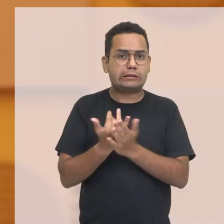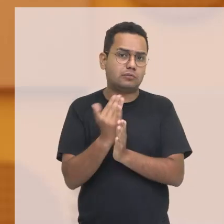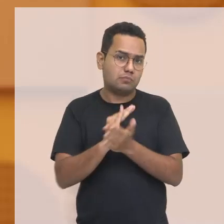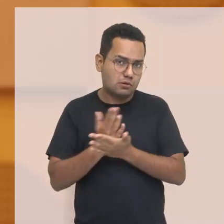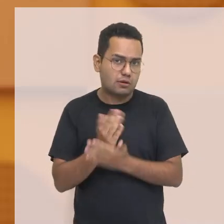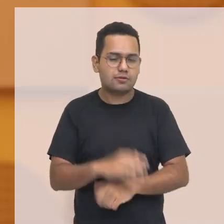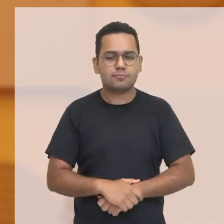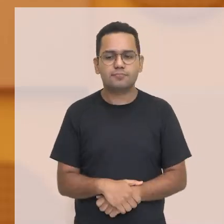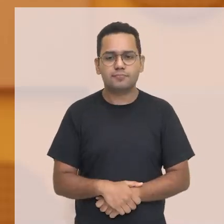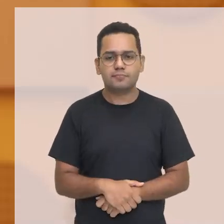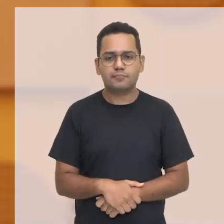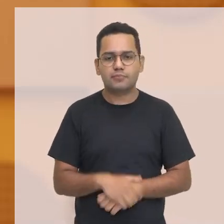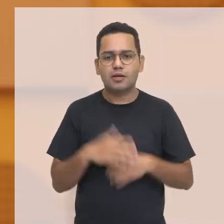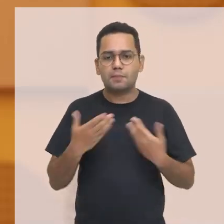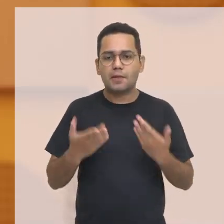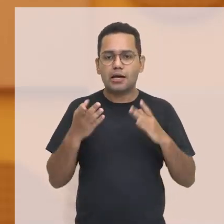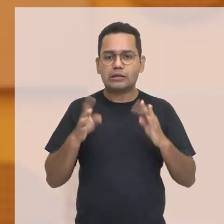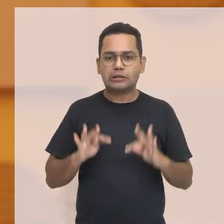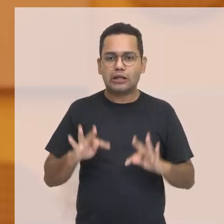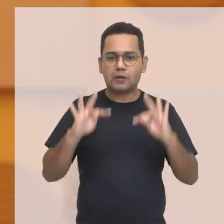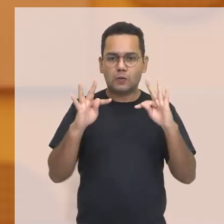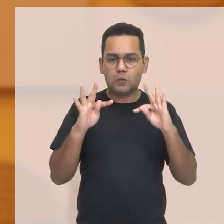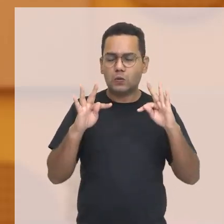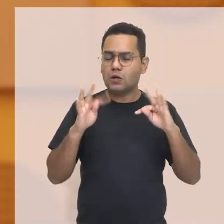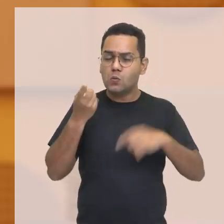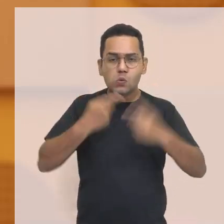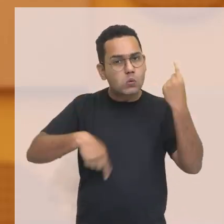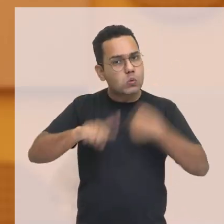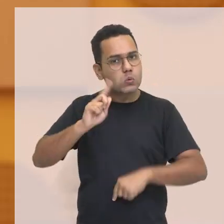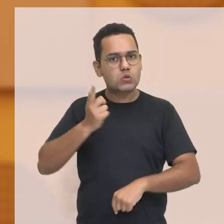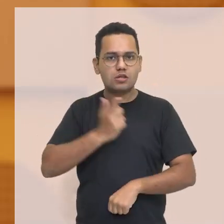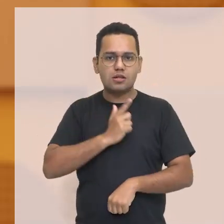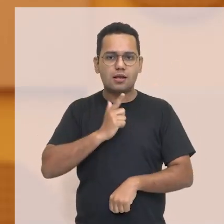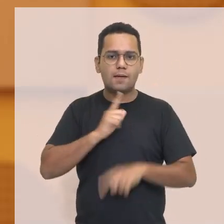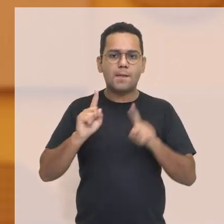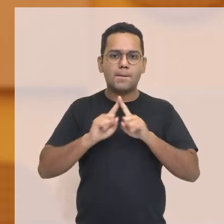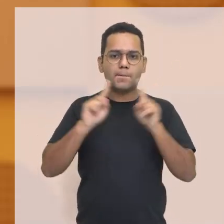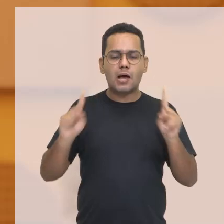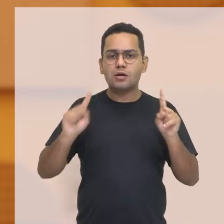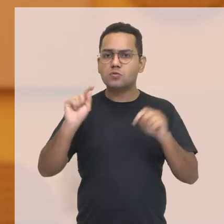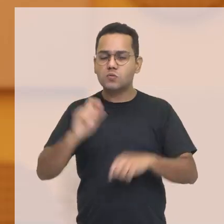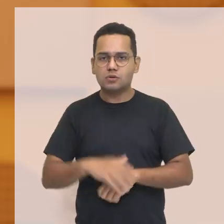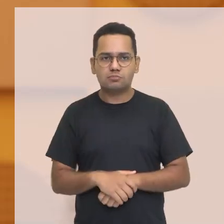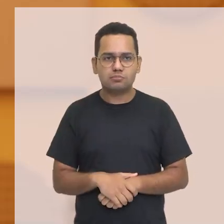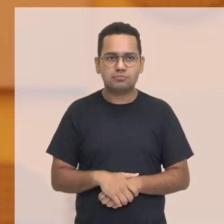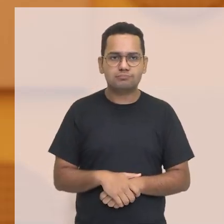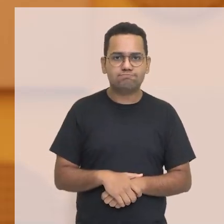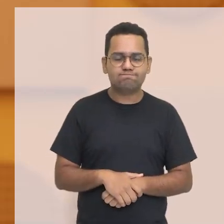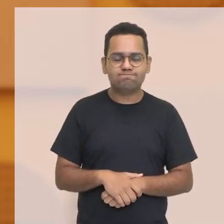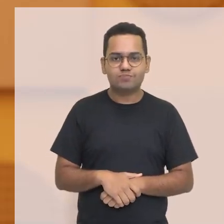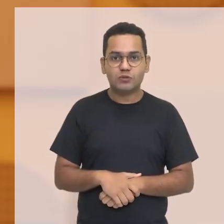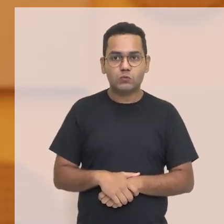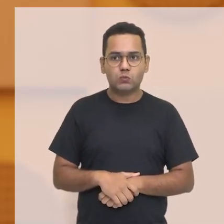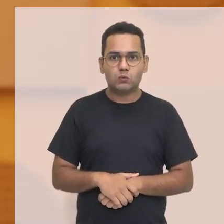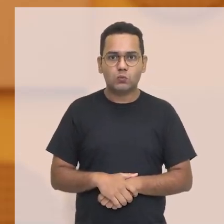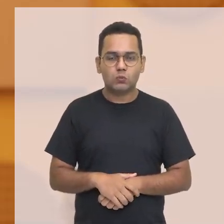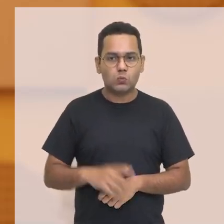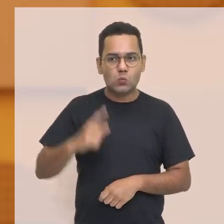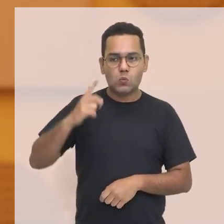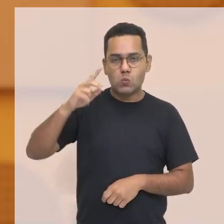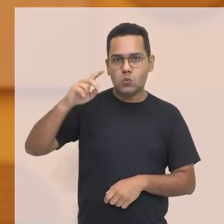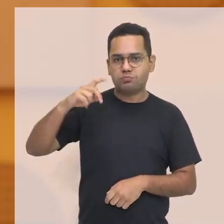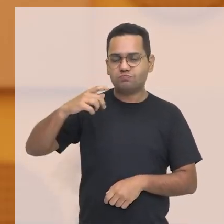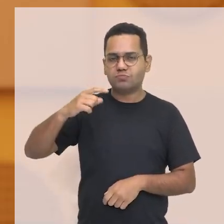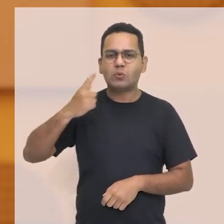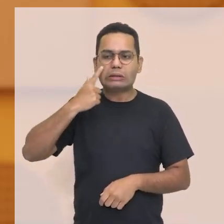terror, a era em que as tecnologias estão cada vez mais avançadas, mas a ambição, a busca por territórios, a